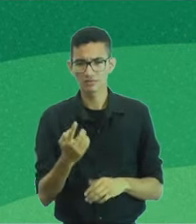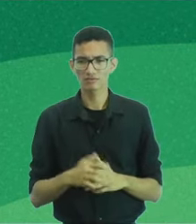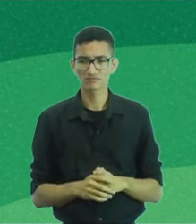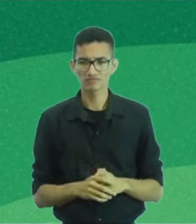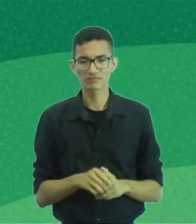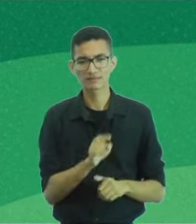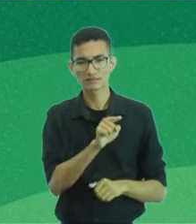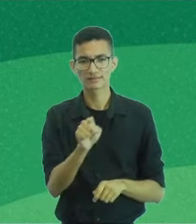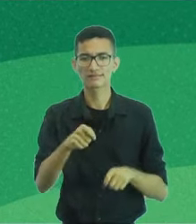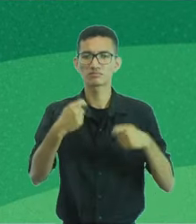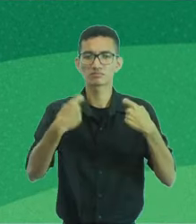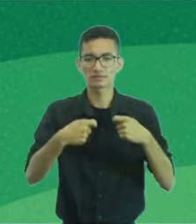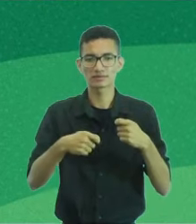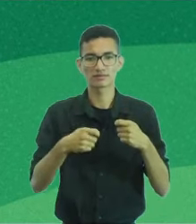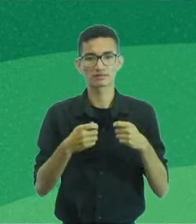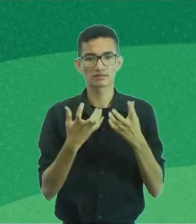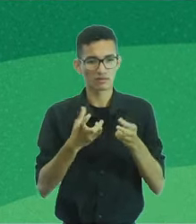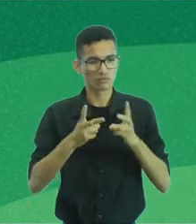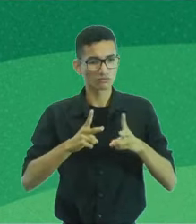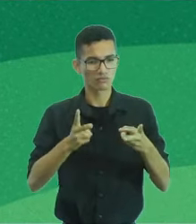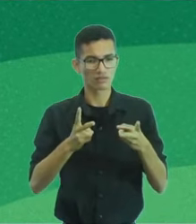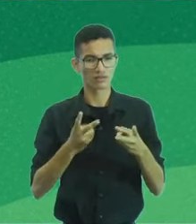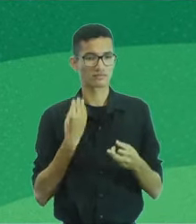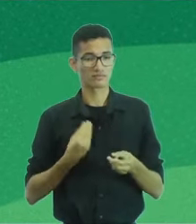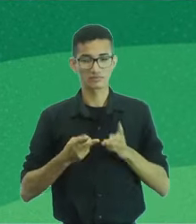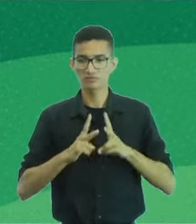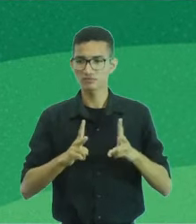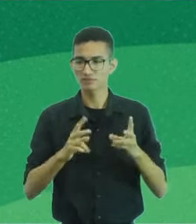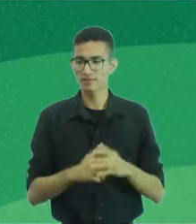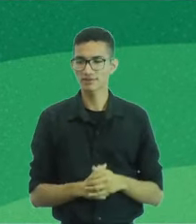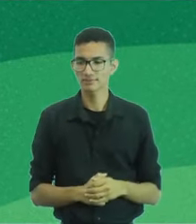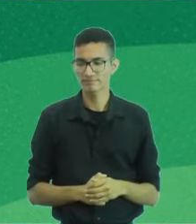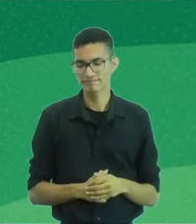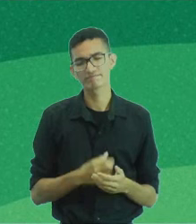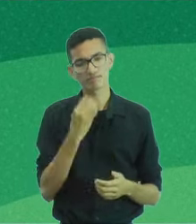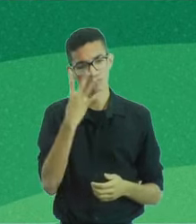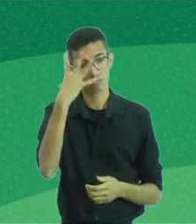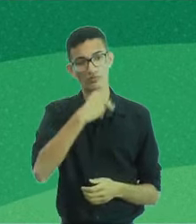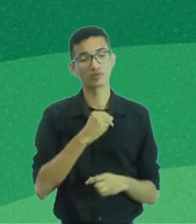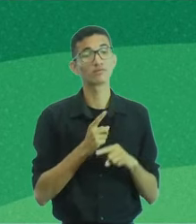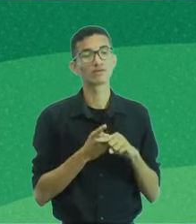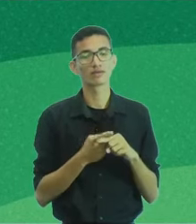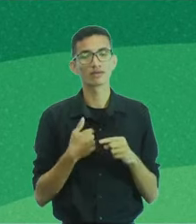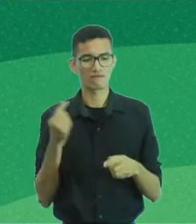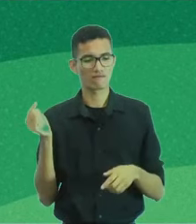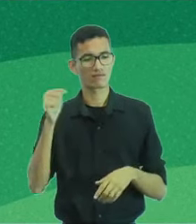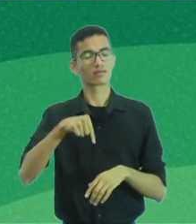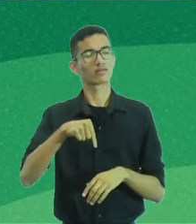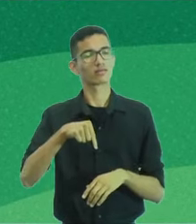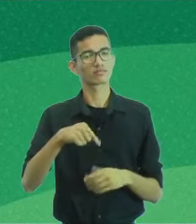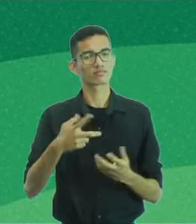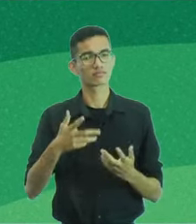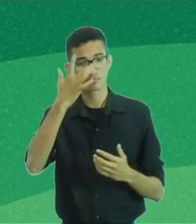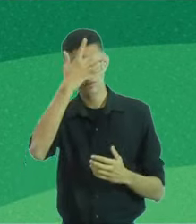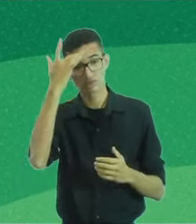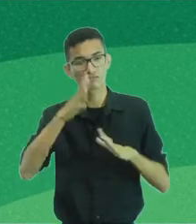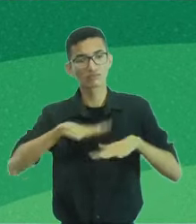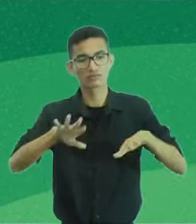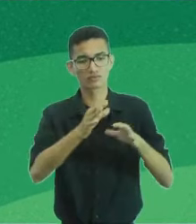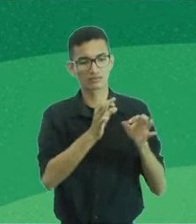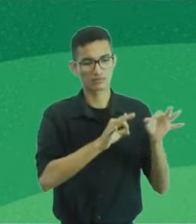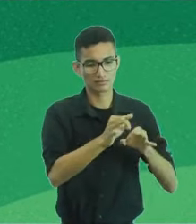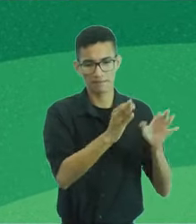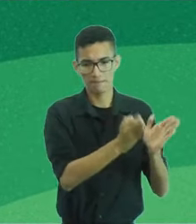a necessidade de que ele exista isso é uma coisa muito bonita né porque para que eu esteja aqui a galera da organização